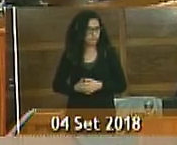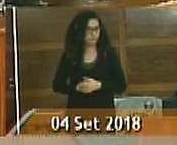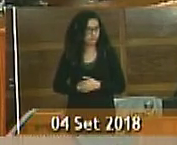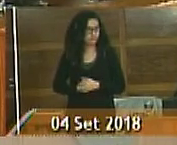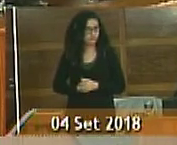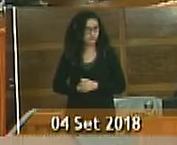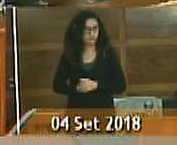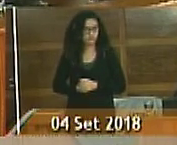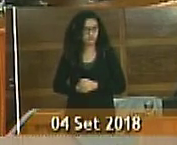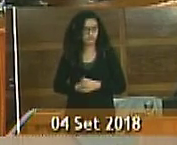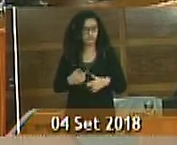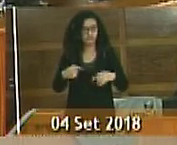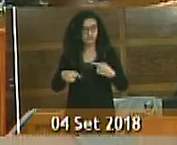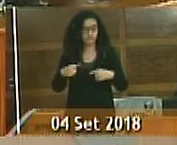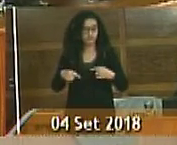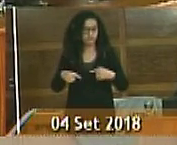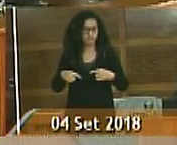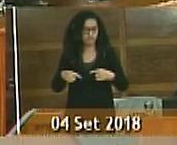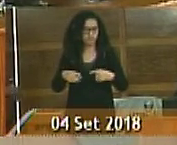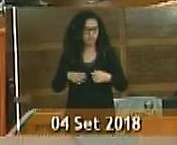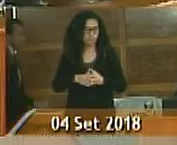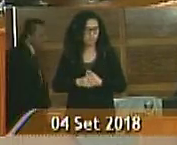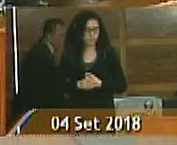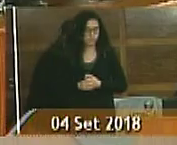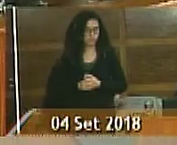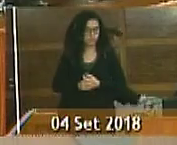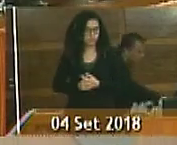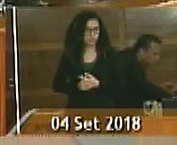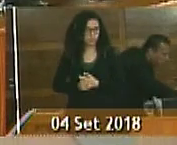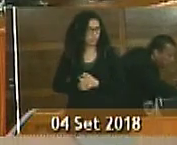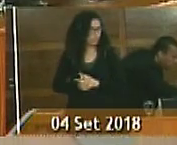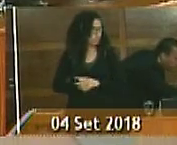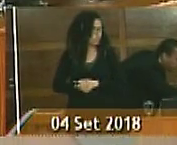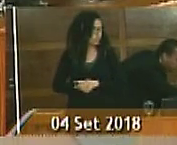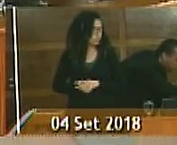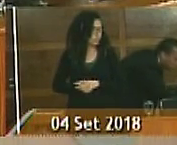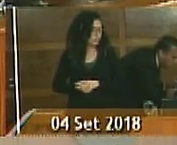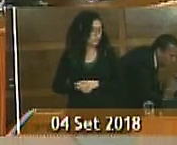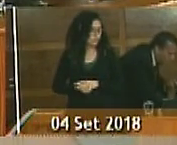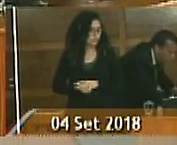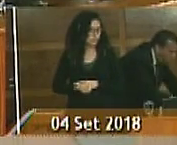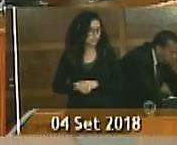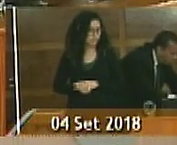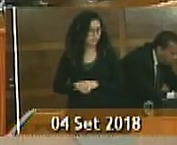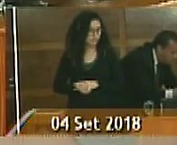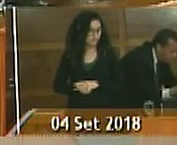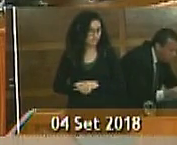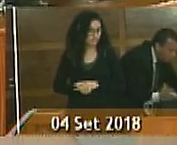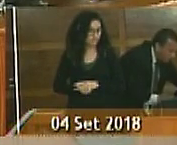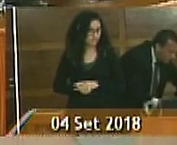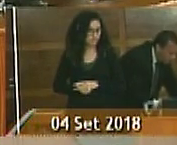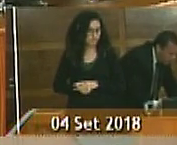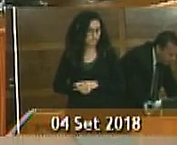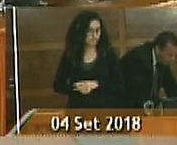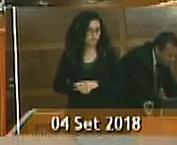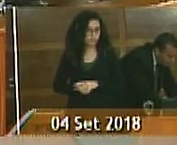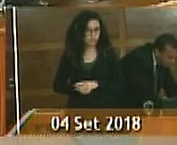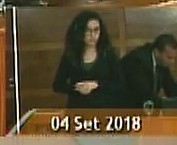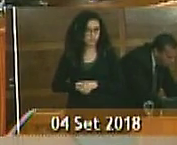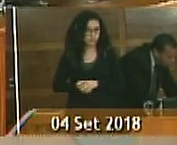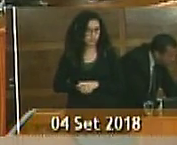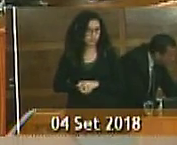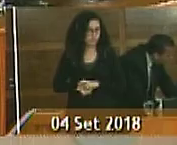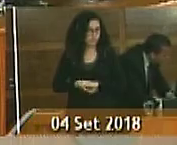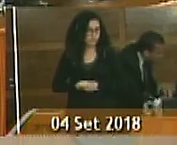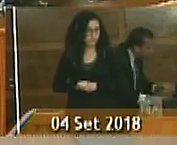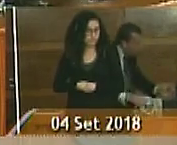discussão. Este é a única moção 99, autor é vereador candidato social. Você vai botar o resultado. Qual o resultado? Você vai dizer.